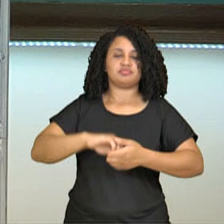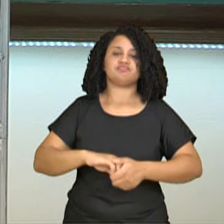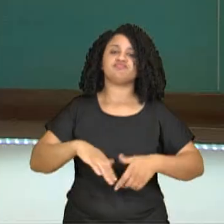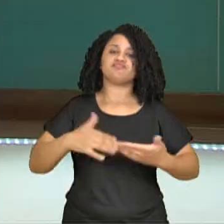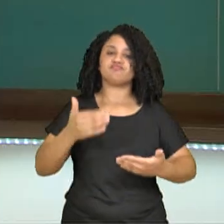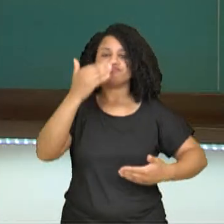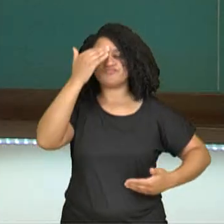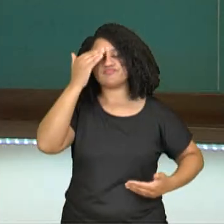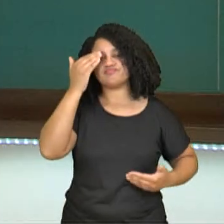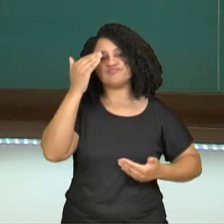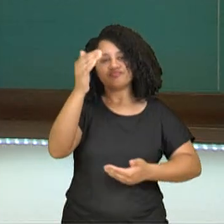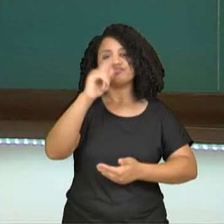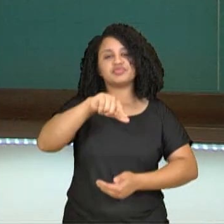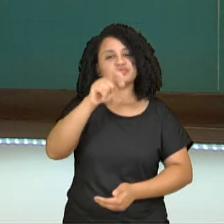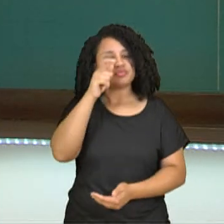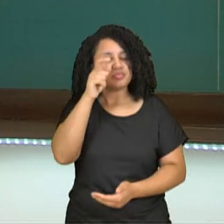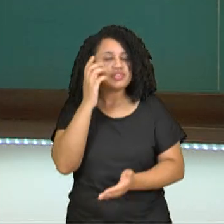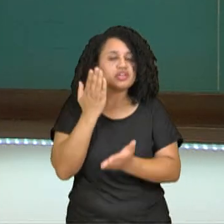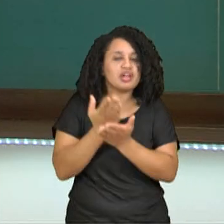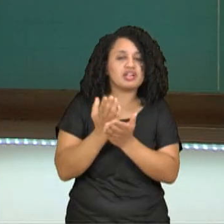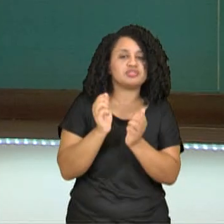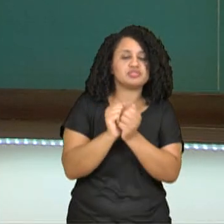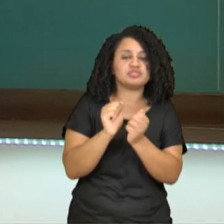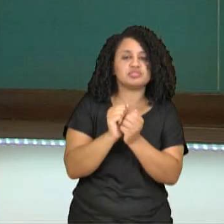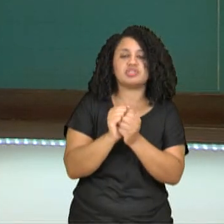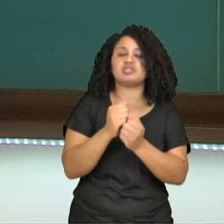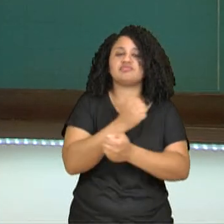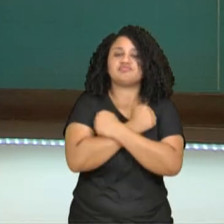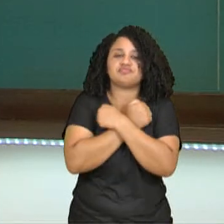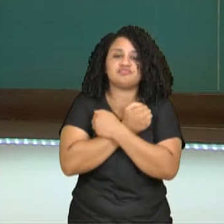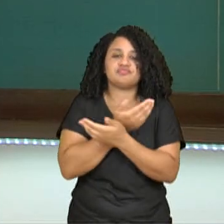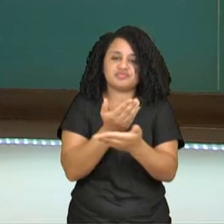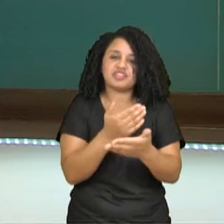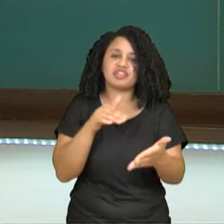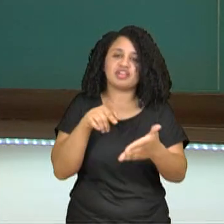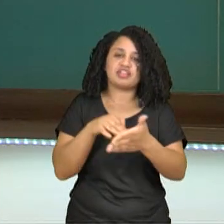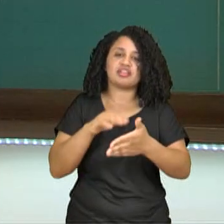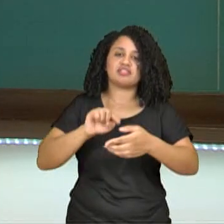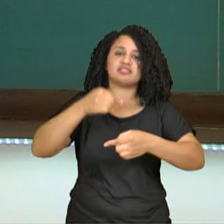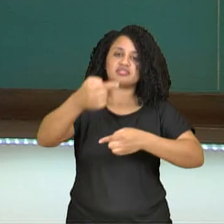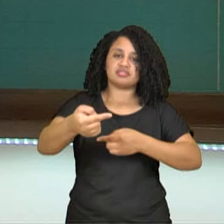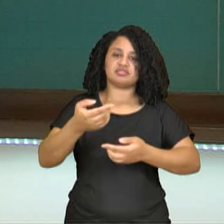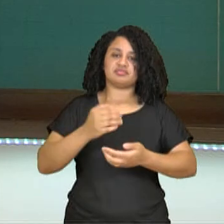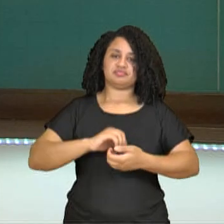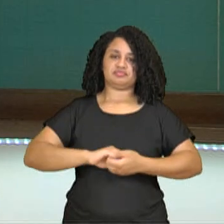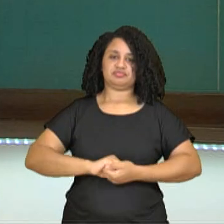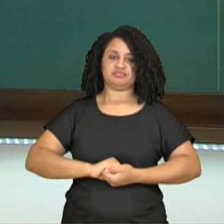agradecer a você que acompanhou essa nossa aula, deixar a você um forte abraço e até a próxima aula.